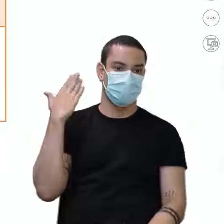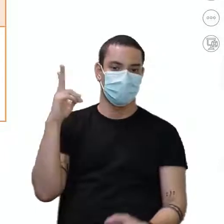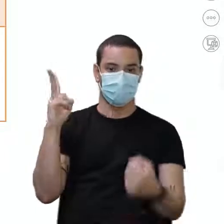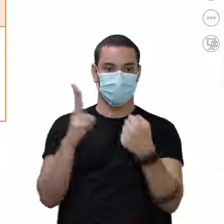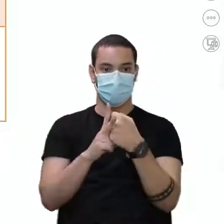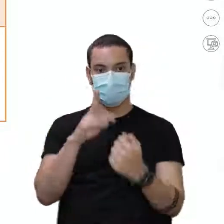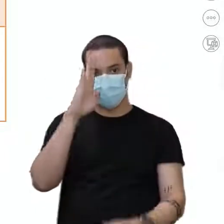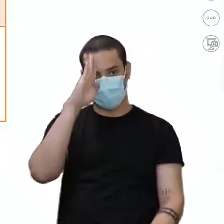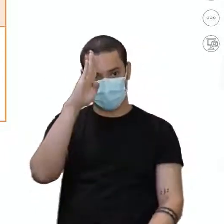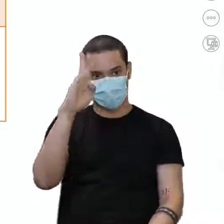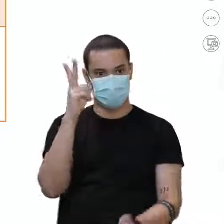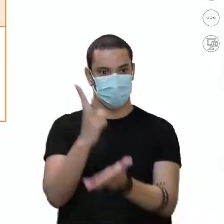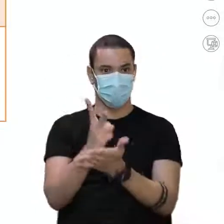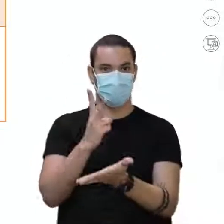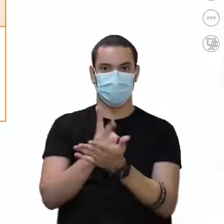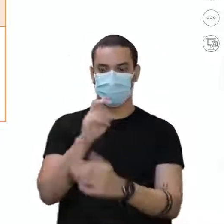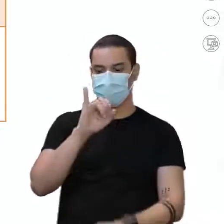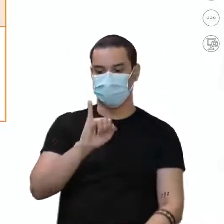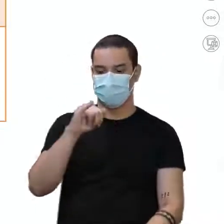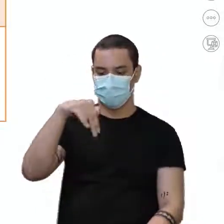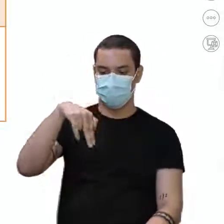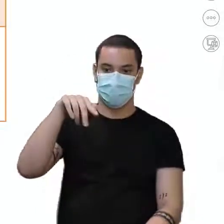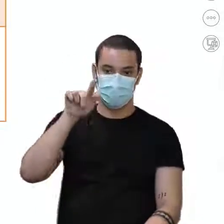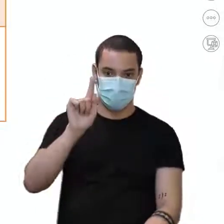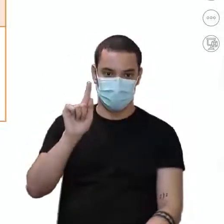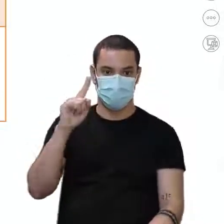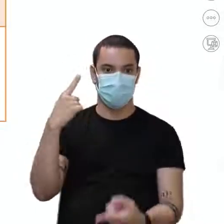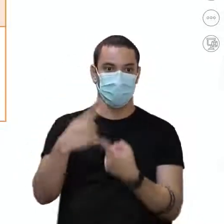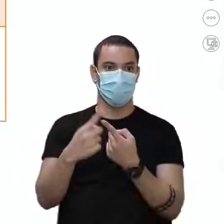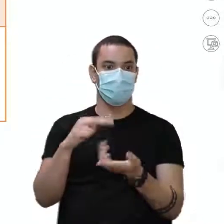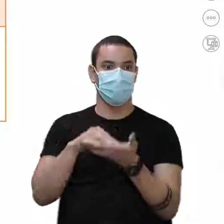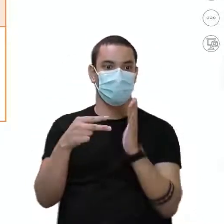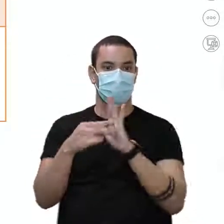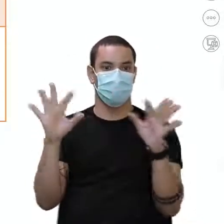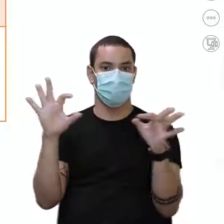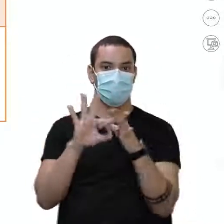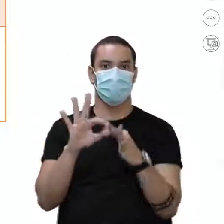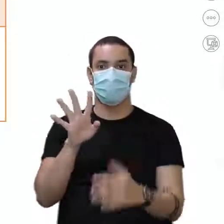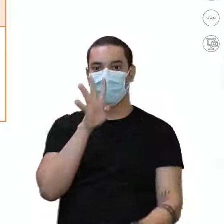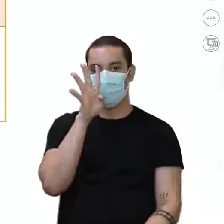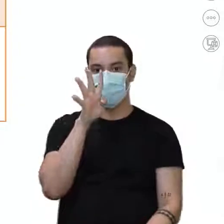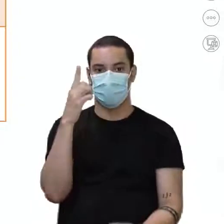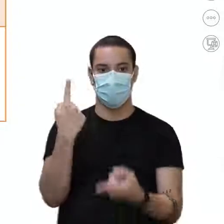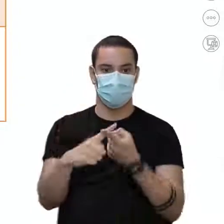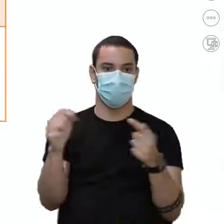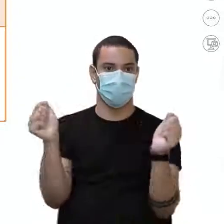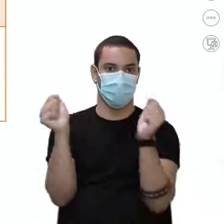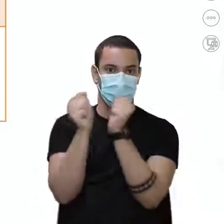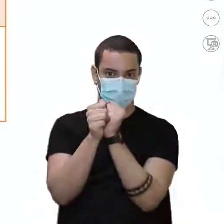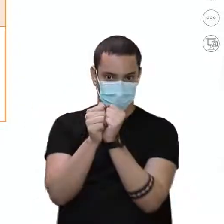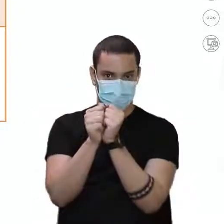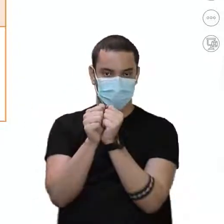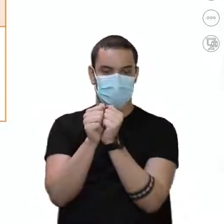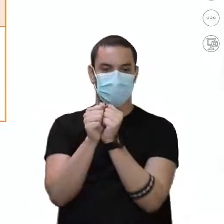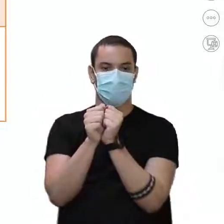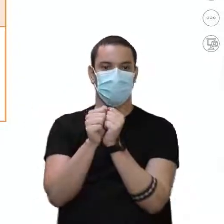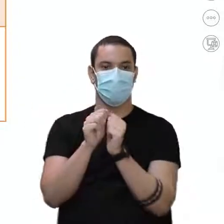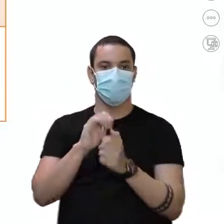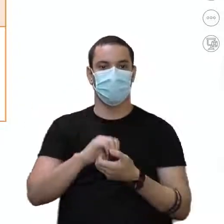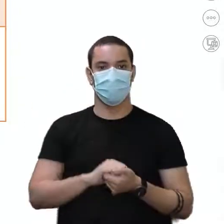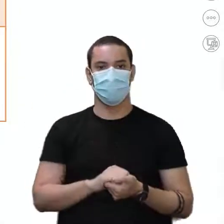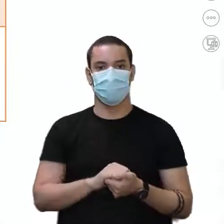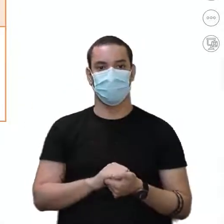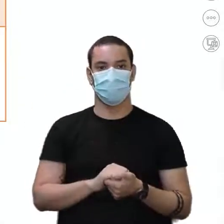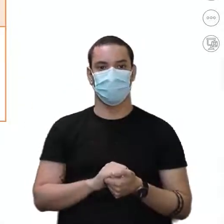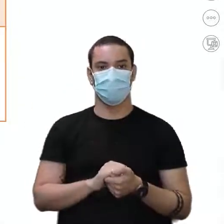principal vai vir com ing, que é o verbo que vai vir esse exagero por conta da questão do ing, tá? Na negativa,